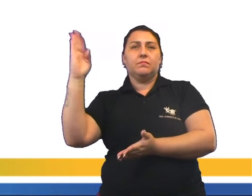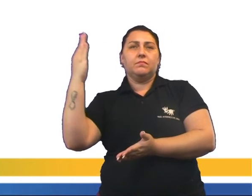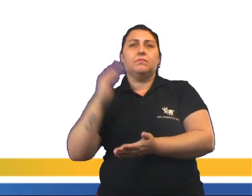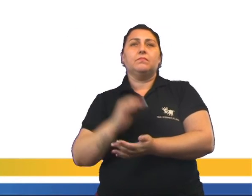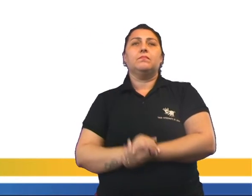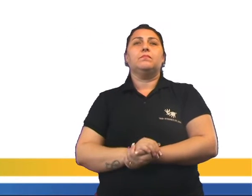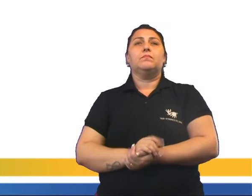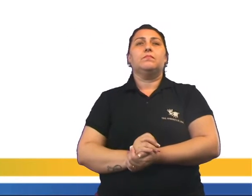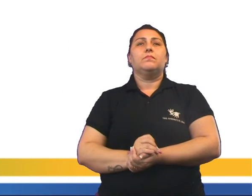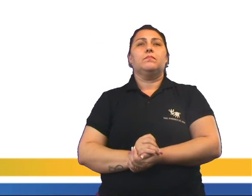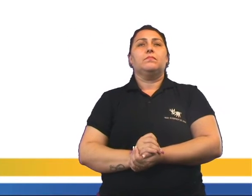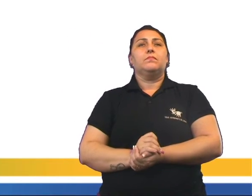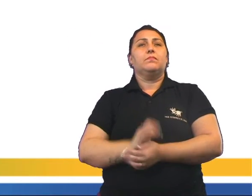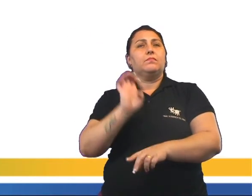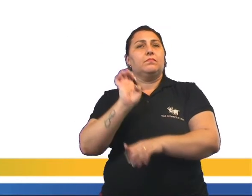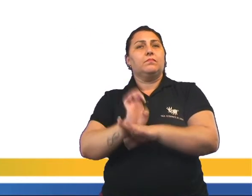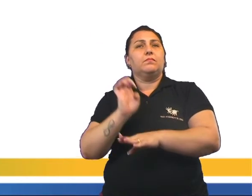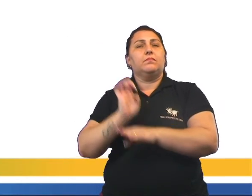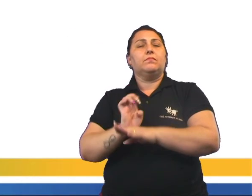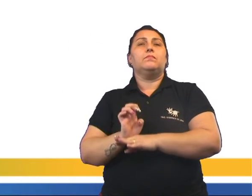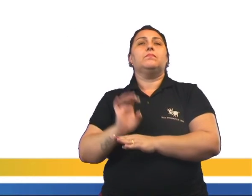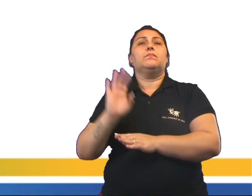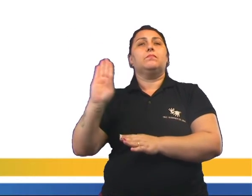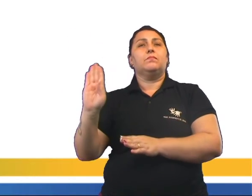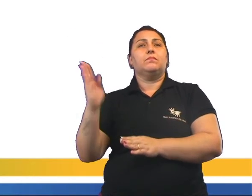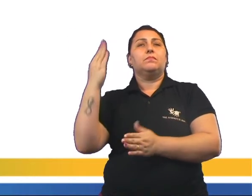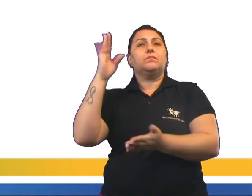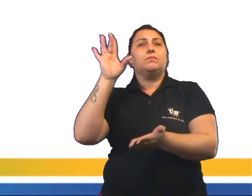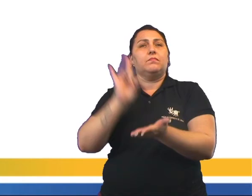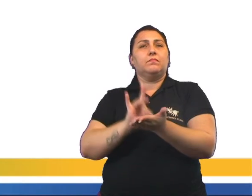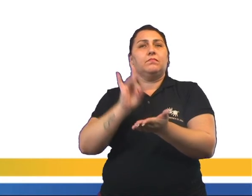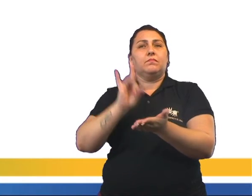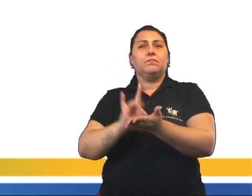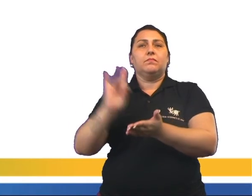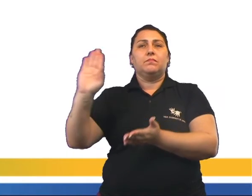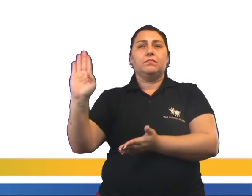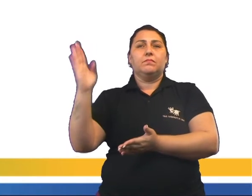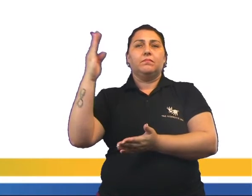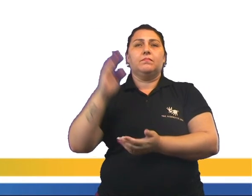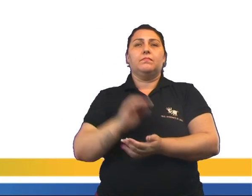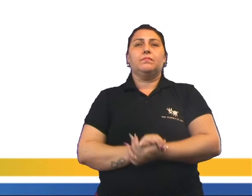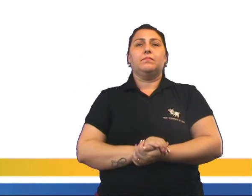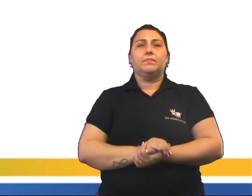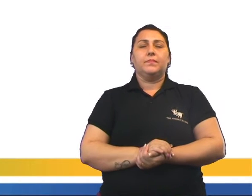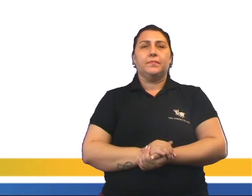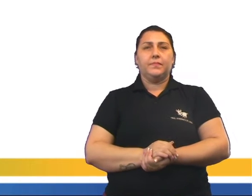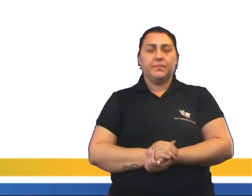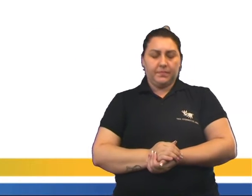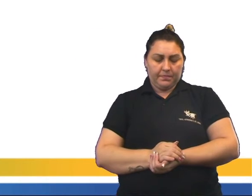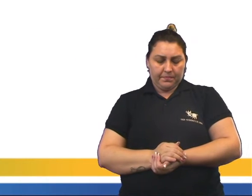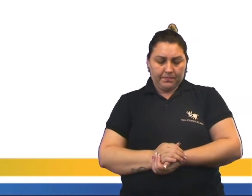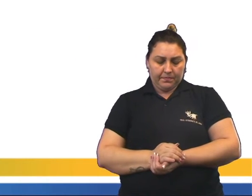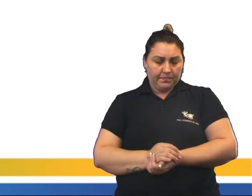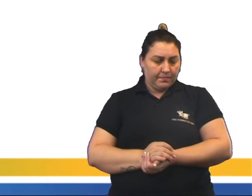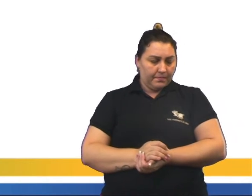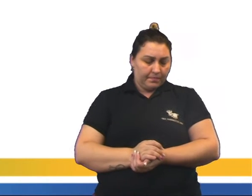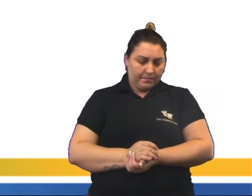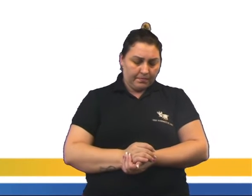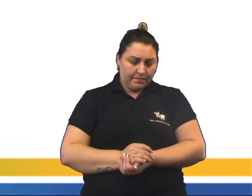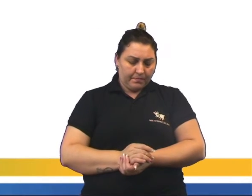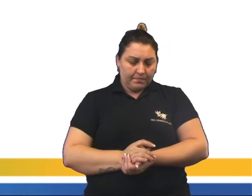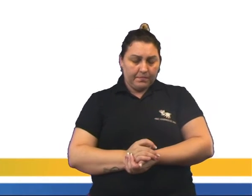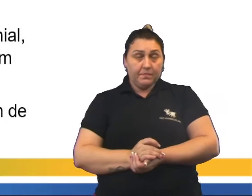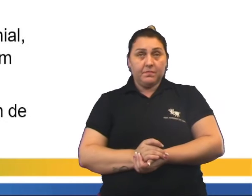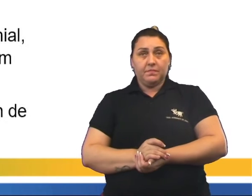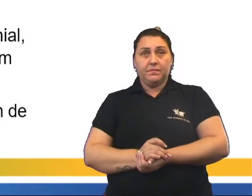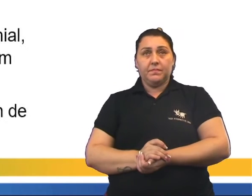verdadeiro, verdadeiro, falso e falso. E o último, nós teríamos verdadeiro, falso, falso e verdadeiro.